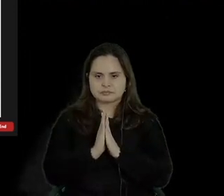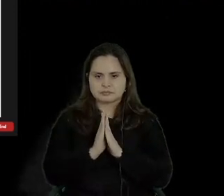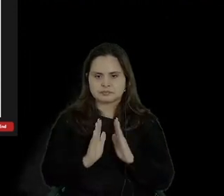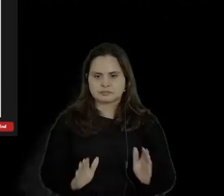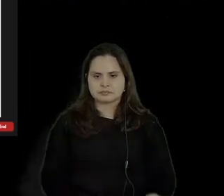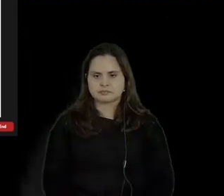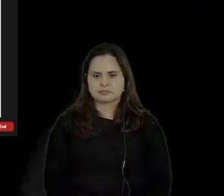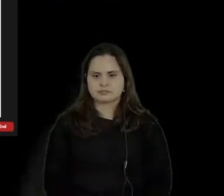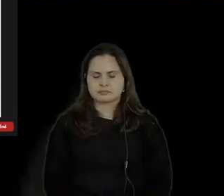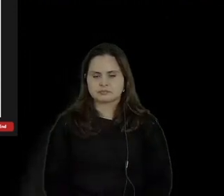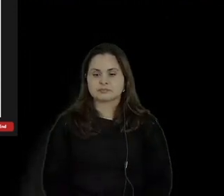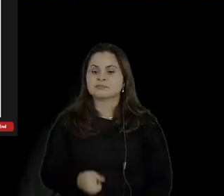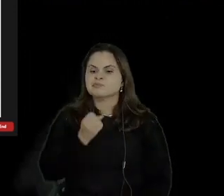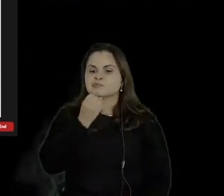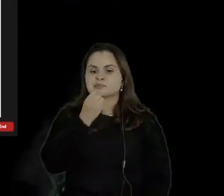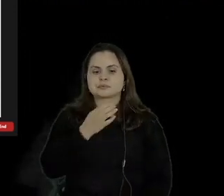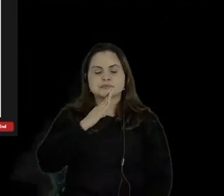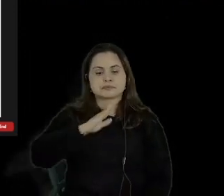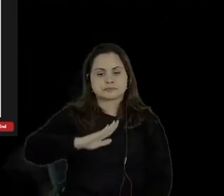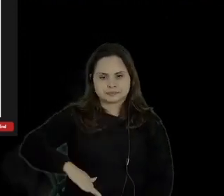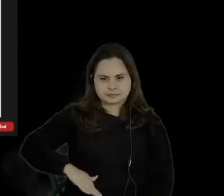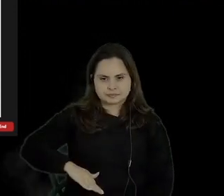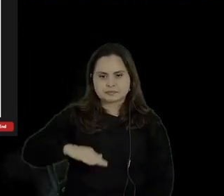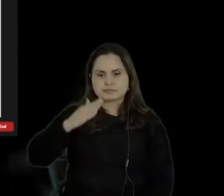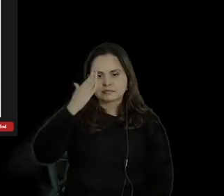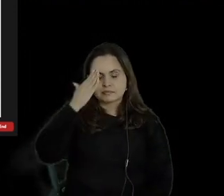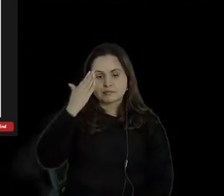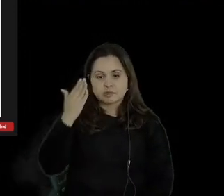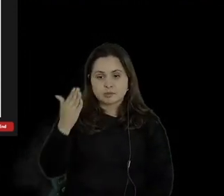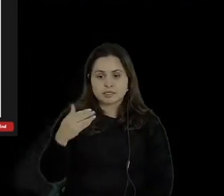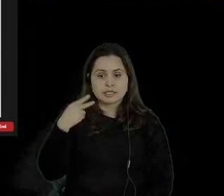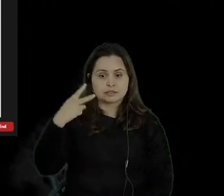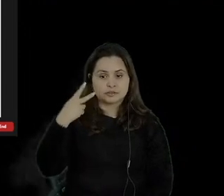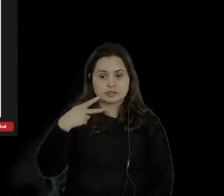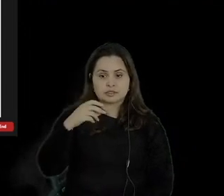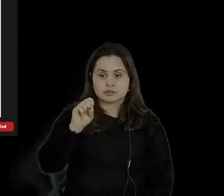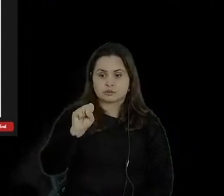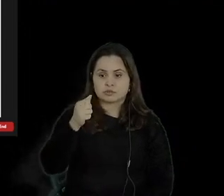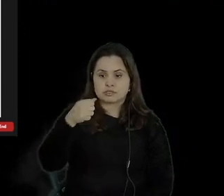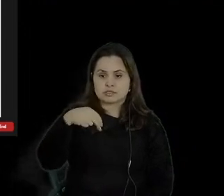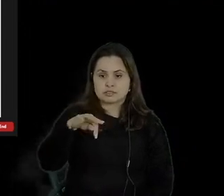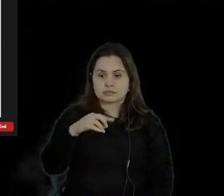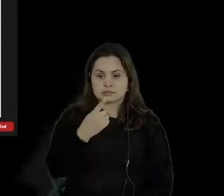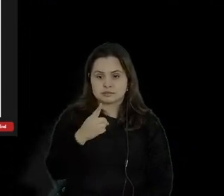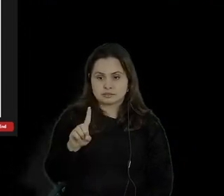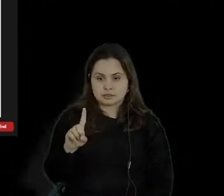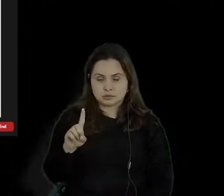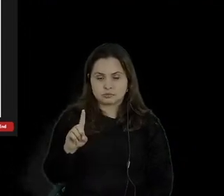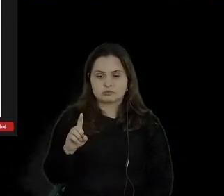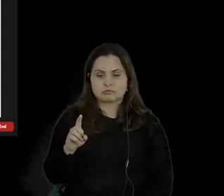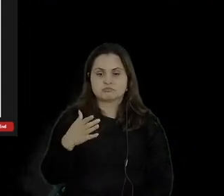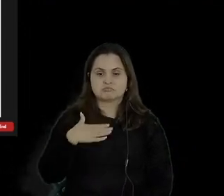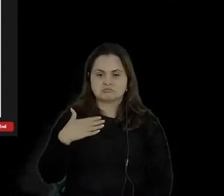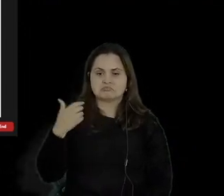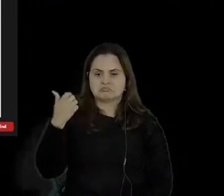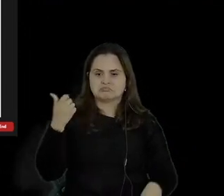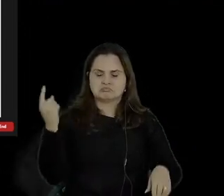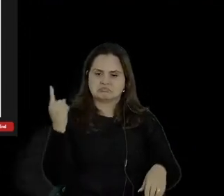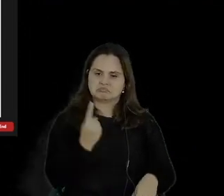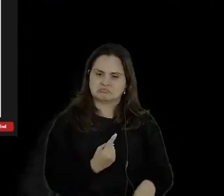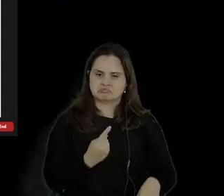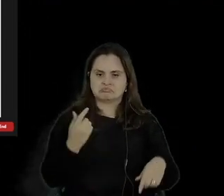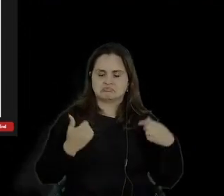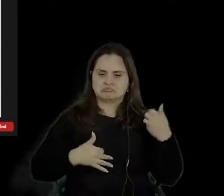Olá, gente. Muito boa tarde. Agradeço ao vereador Santão pelo espaço, ao